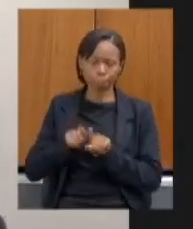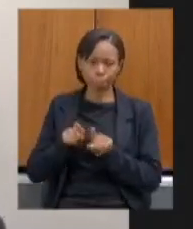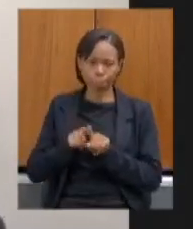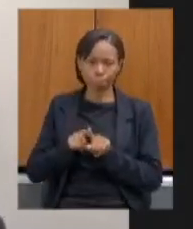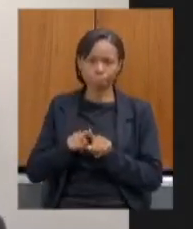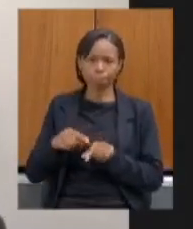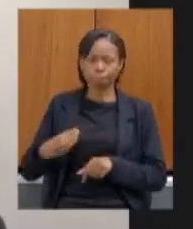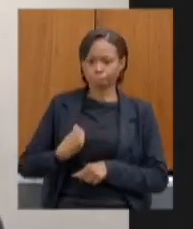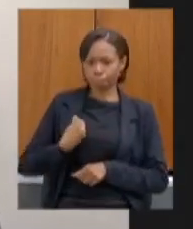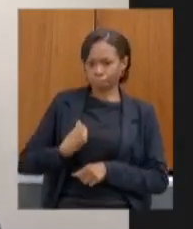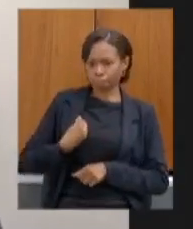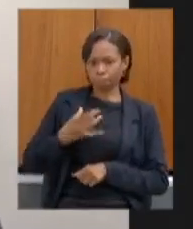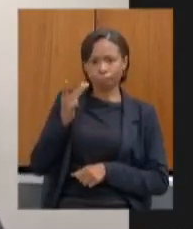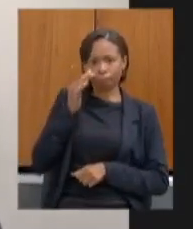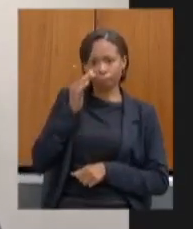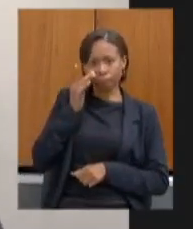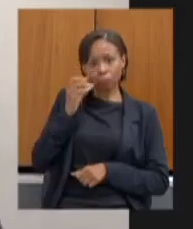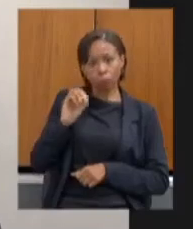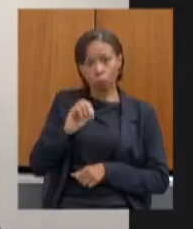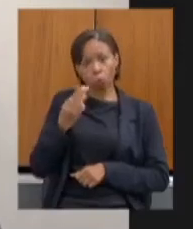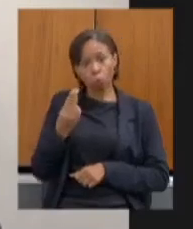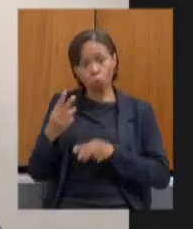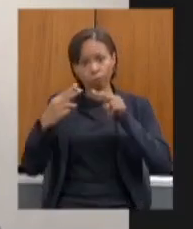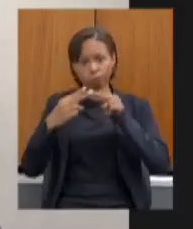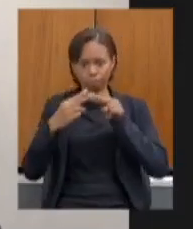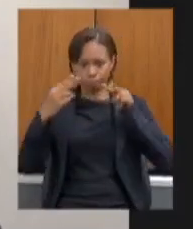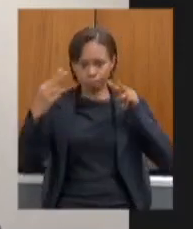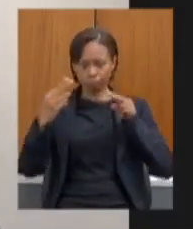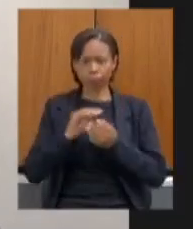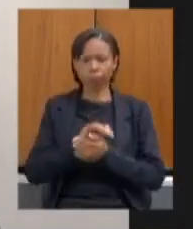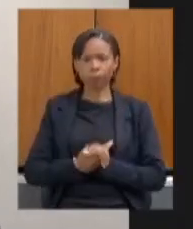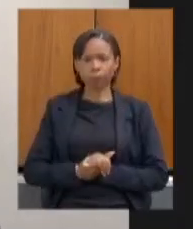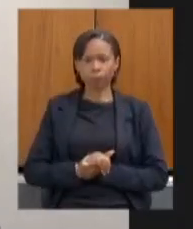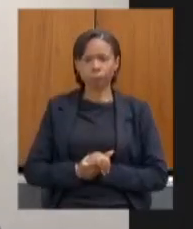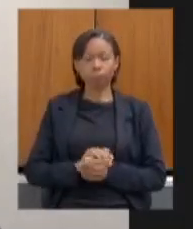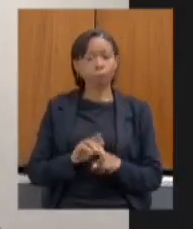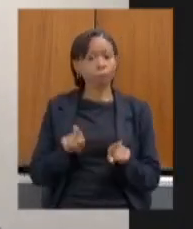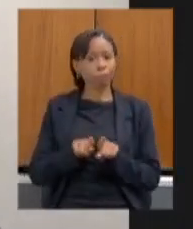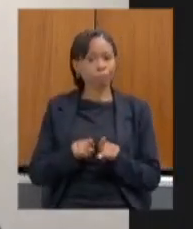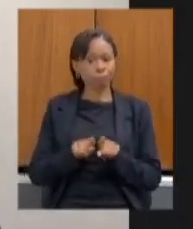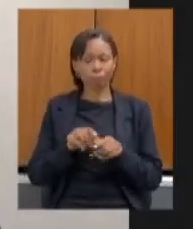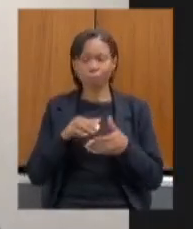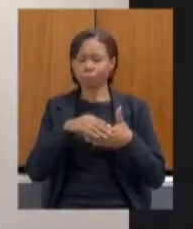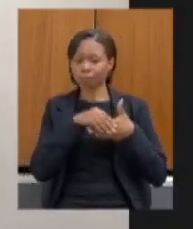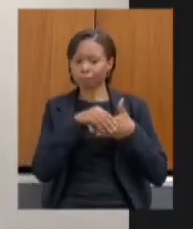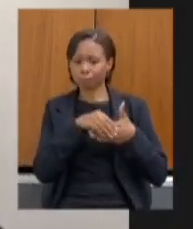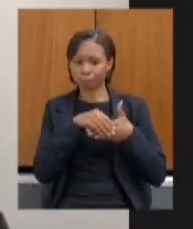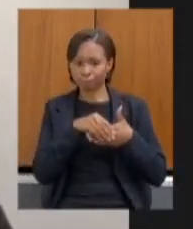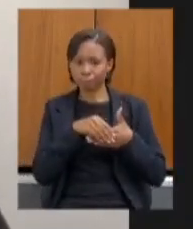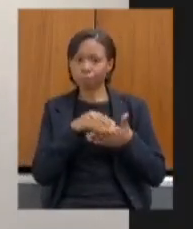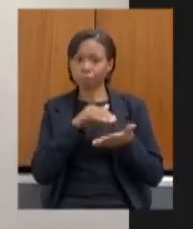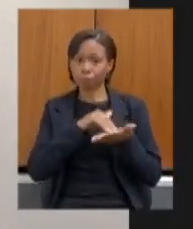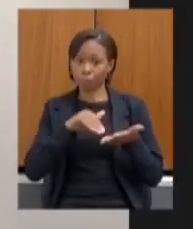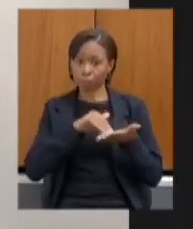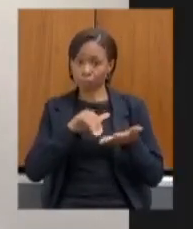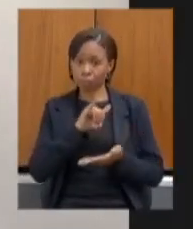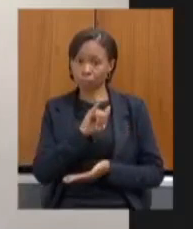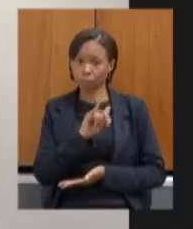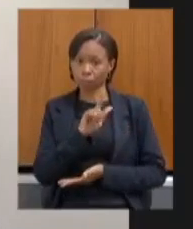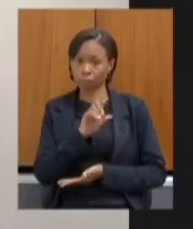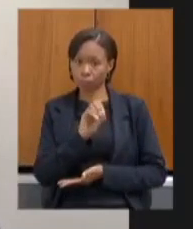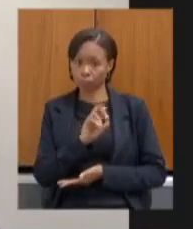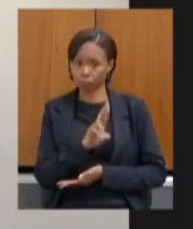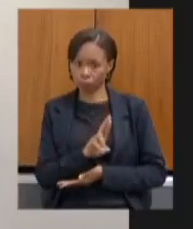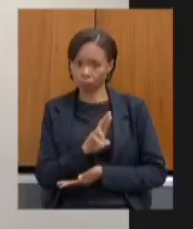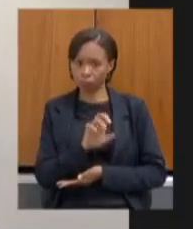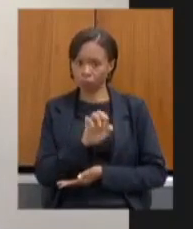presencialmente ou de maneira remota. Queria também cumprimentar o secretário Igor Eto e na